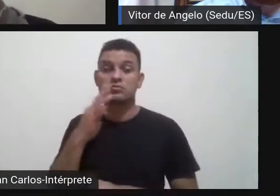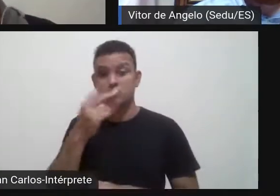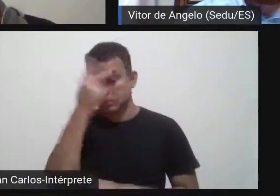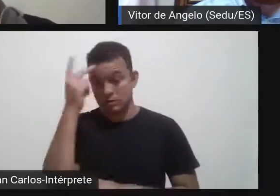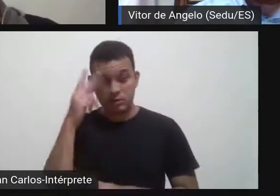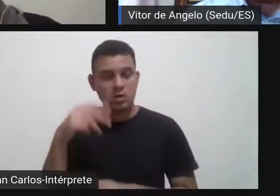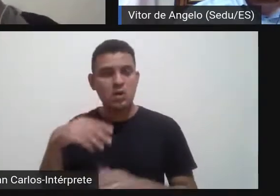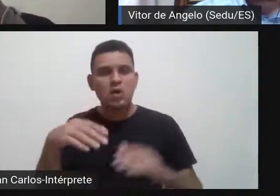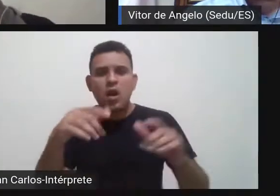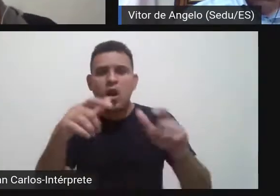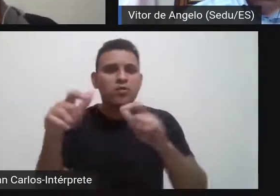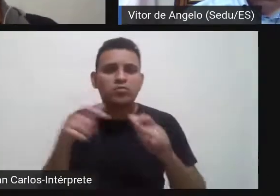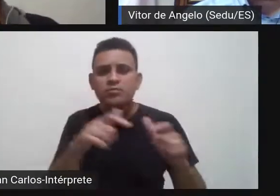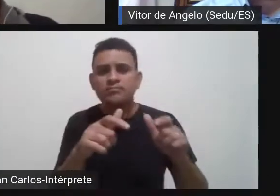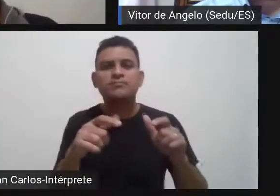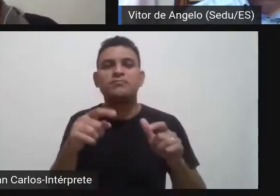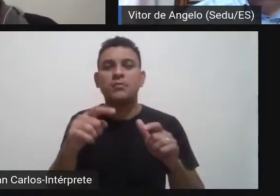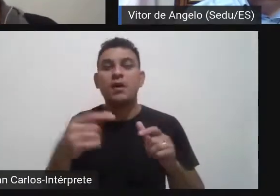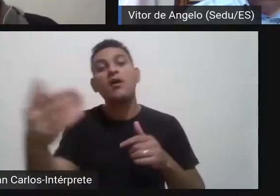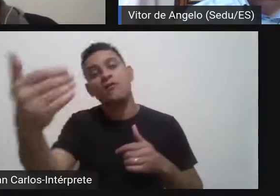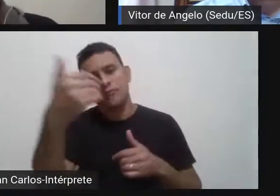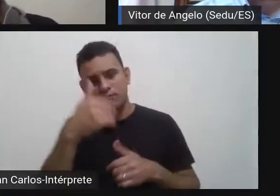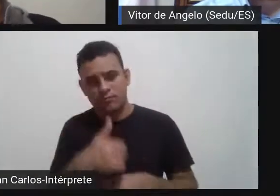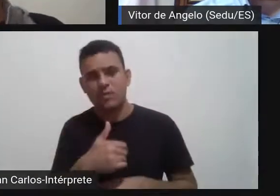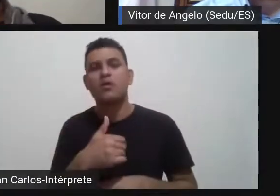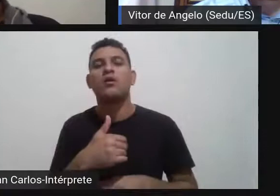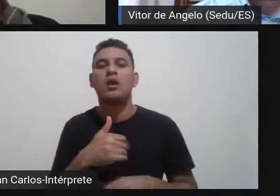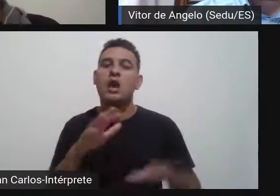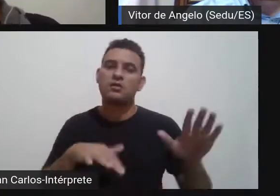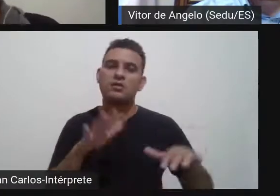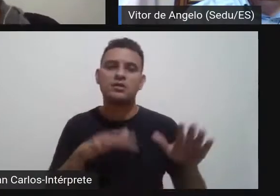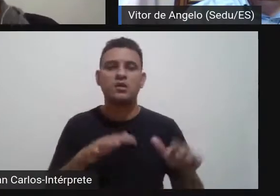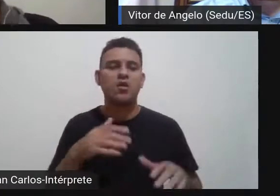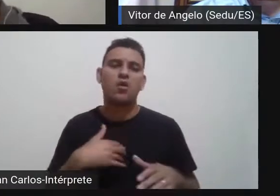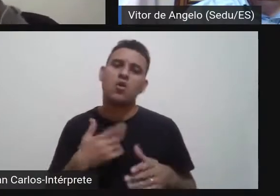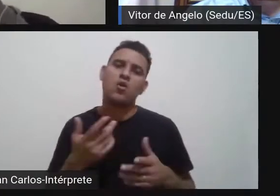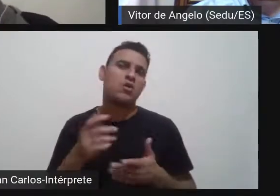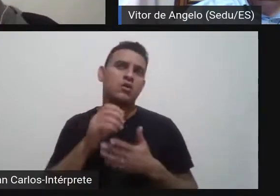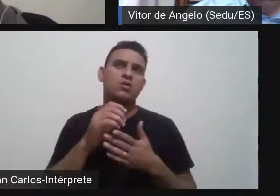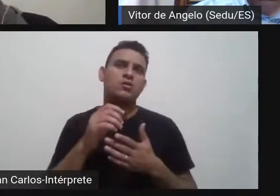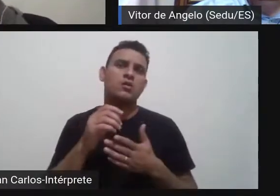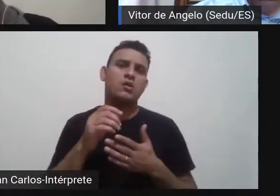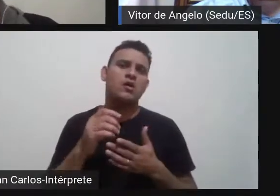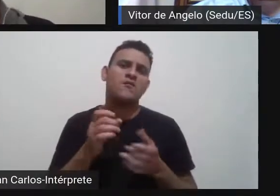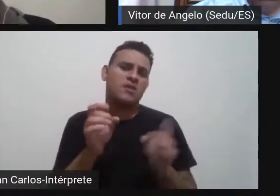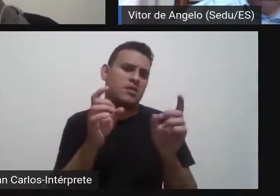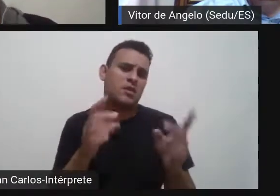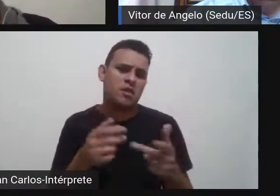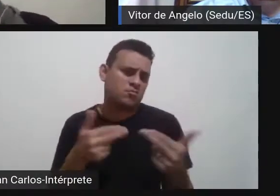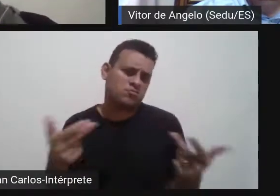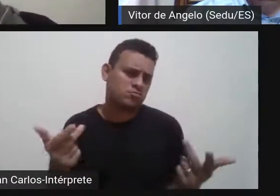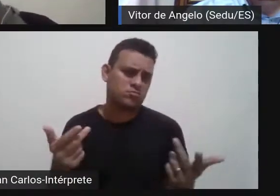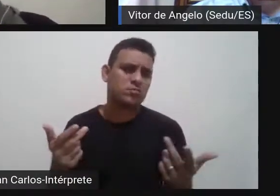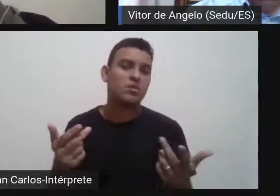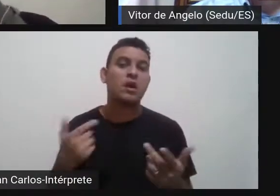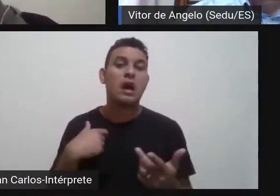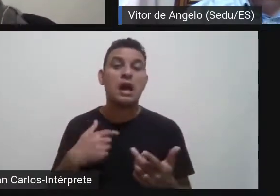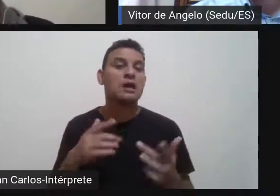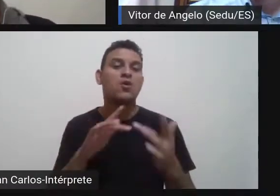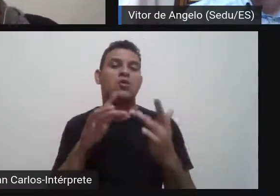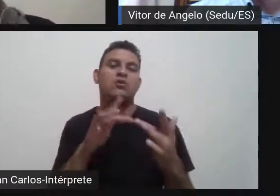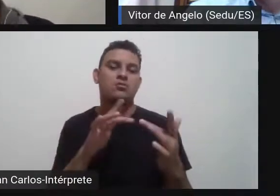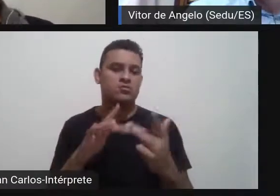lá naquele córrego e vem na sede do município de vez em quando, ou entregar verdura, ou vir no comércio. Então, a gente mantém esse